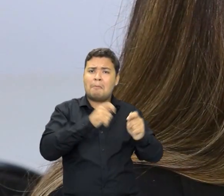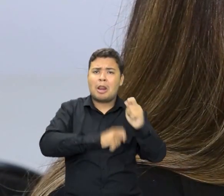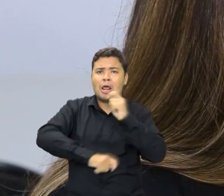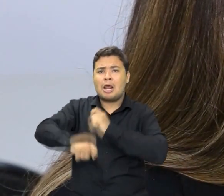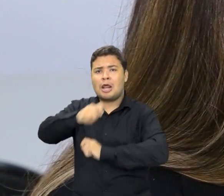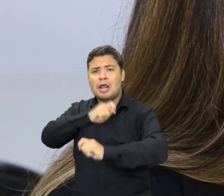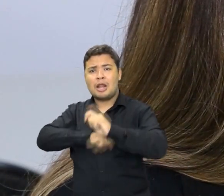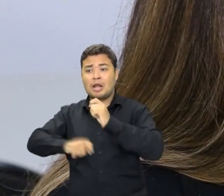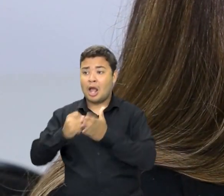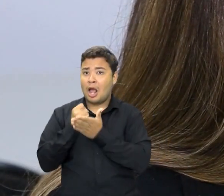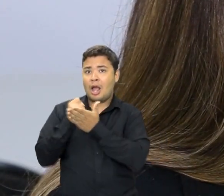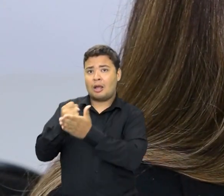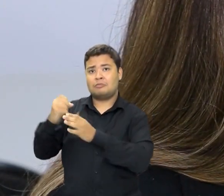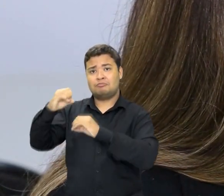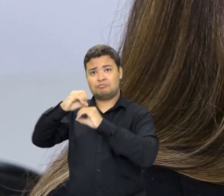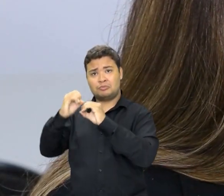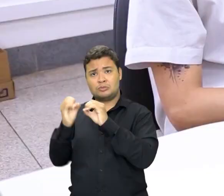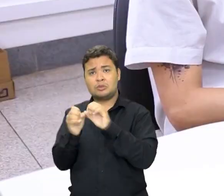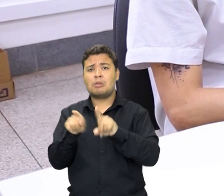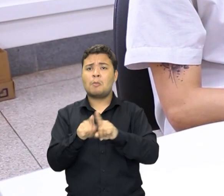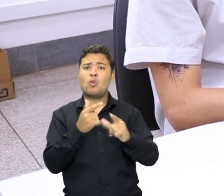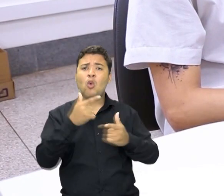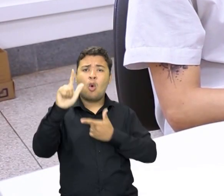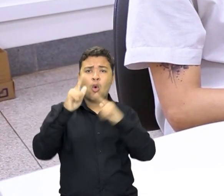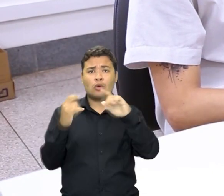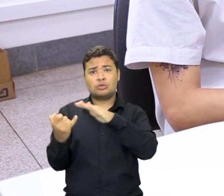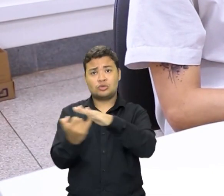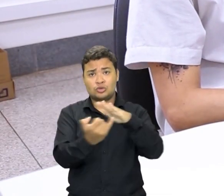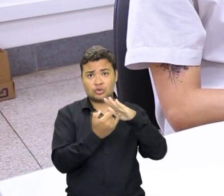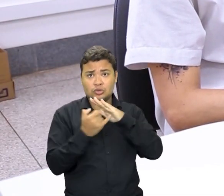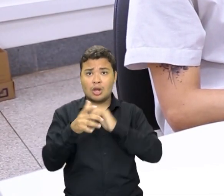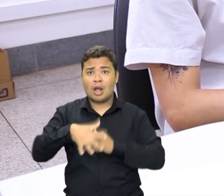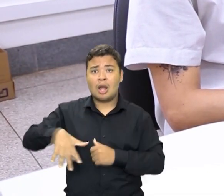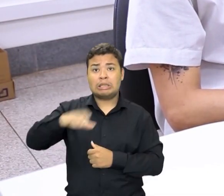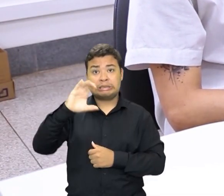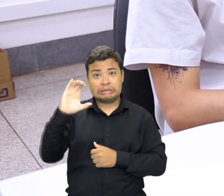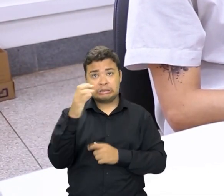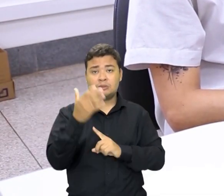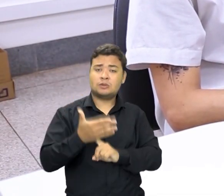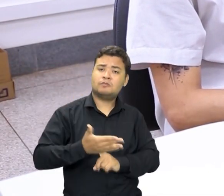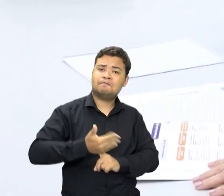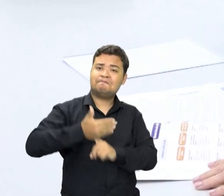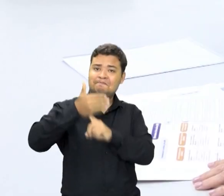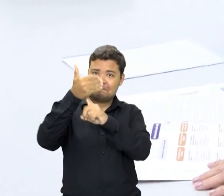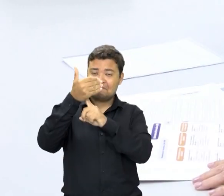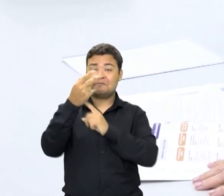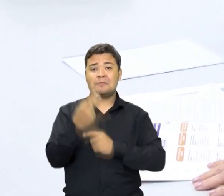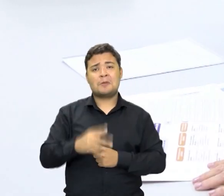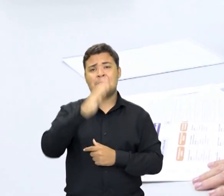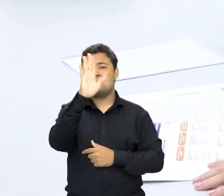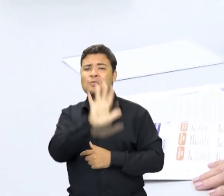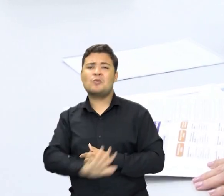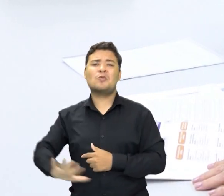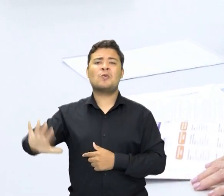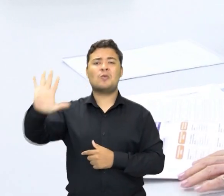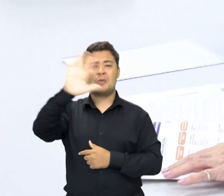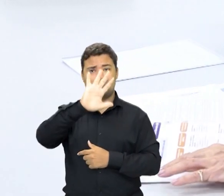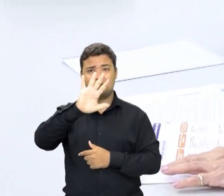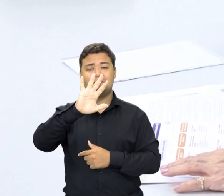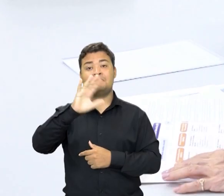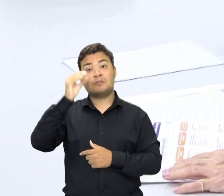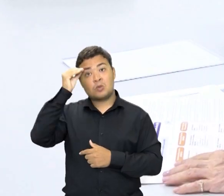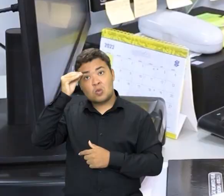verdadeiro escritório de negócios em apoio à Universidade Federal de Goiás e outras instituições científicas e